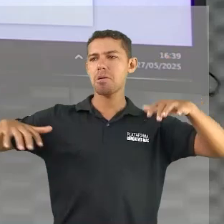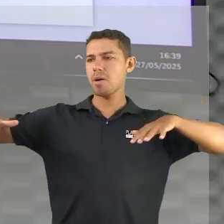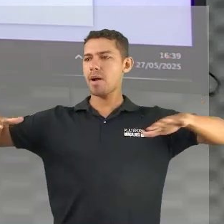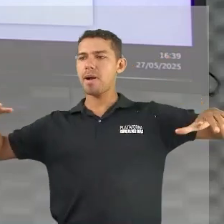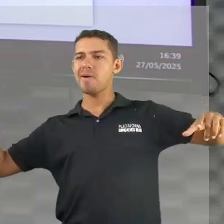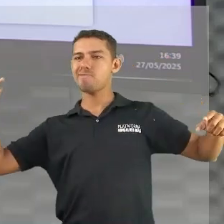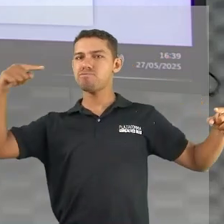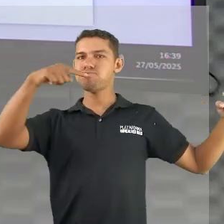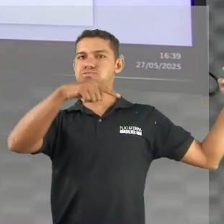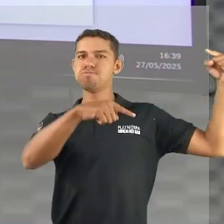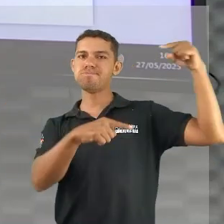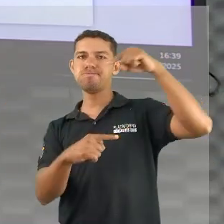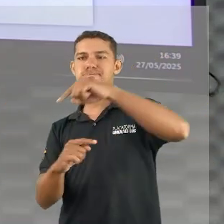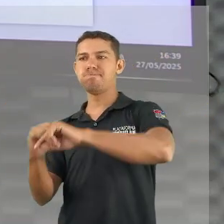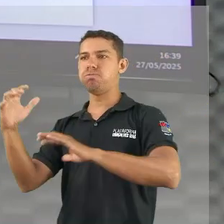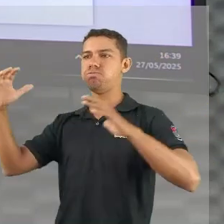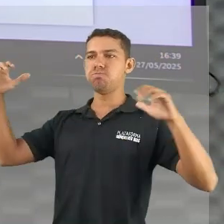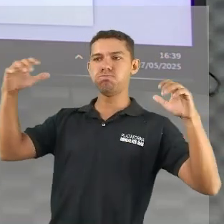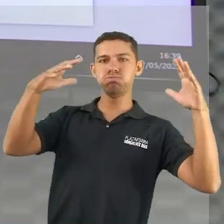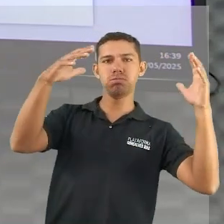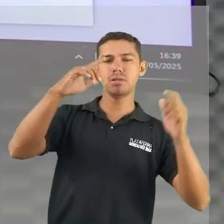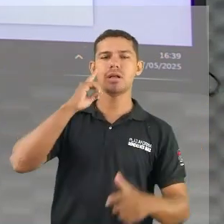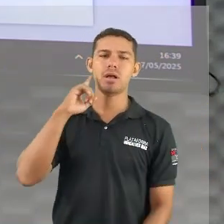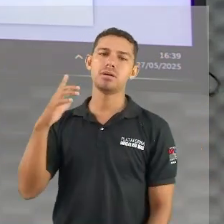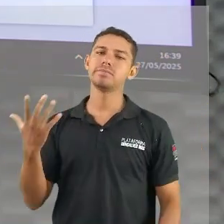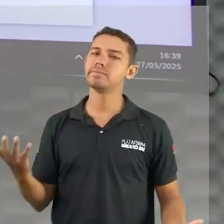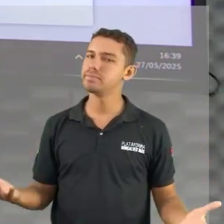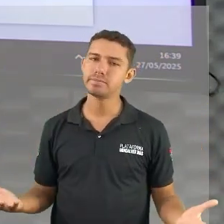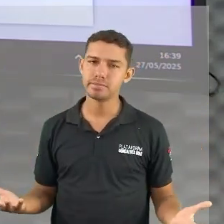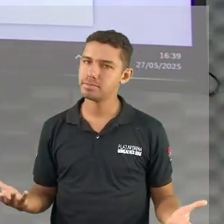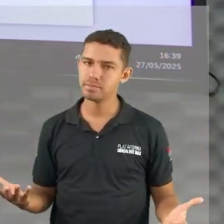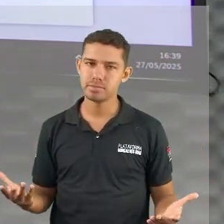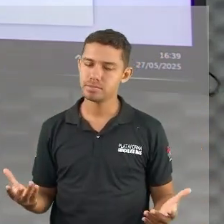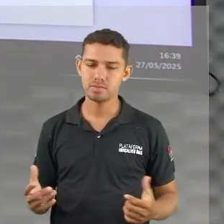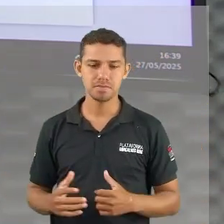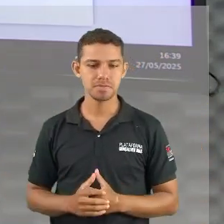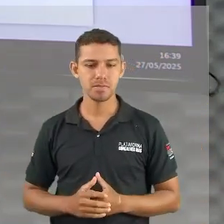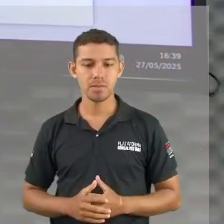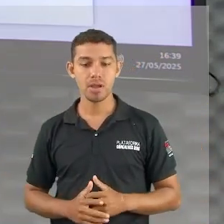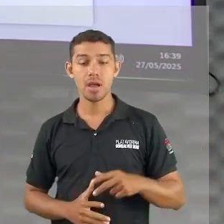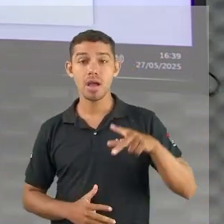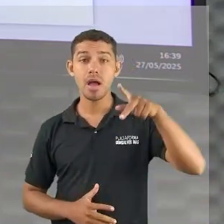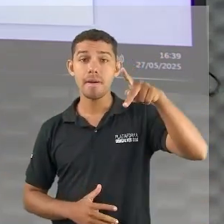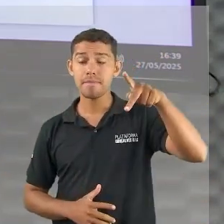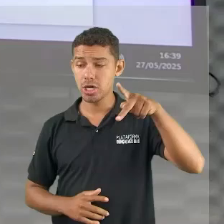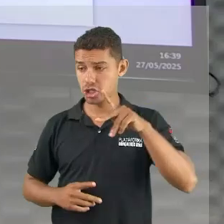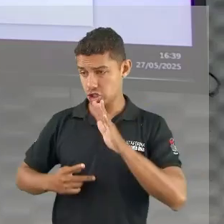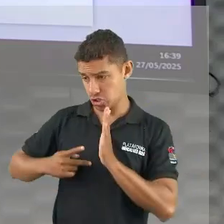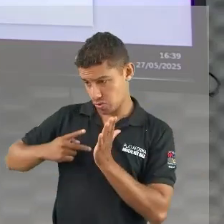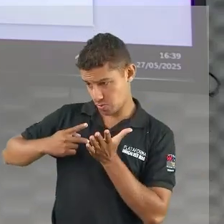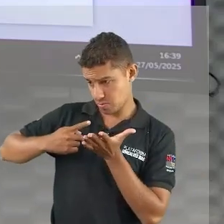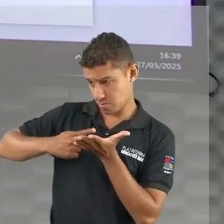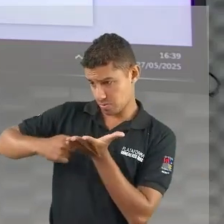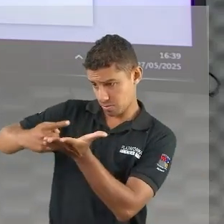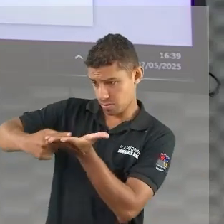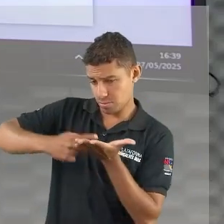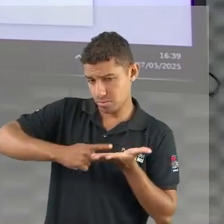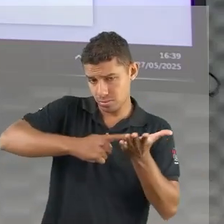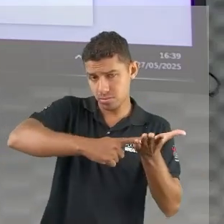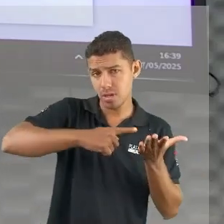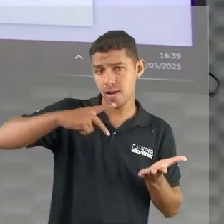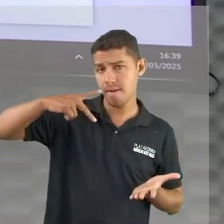de exploração de um determinado recurso natural, né? Tem aqui o P de parcerias, que se refere